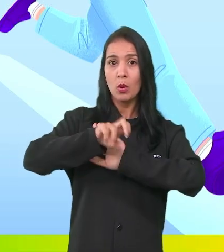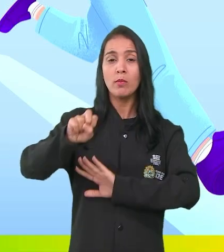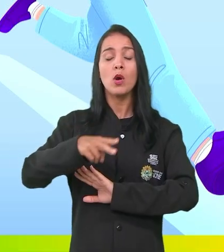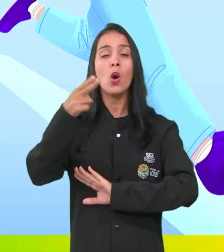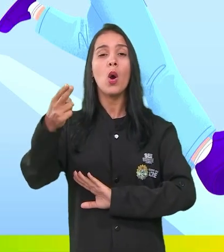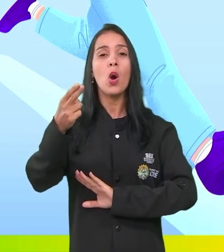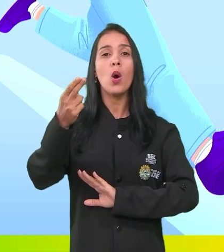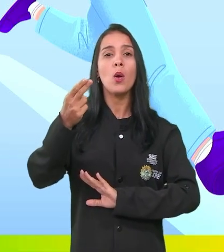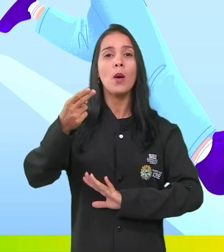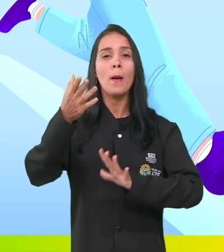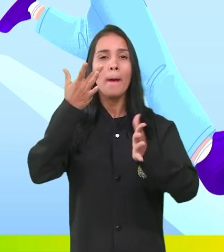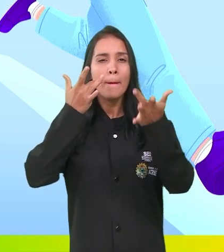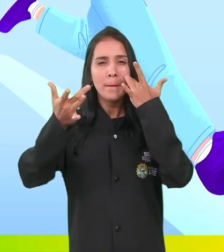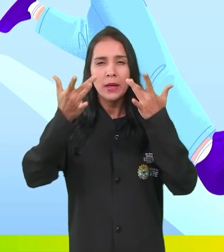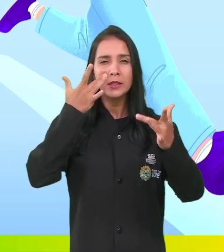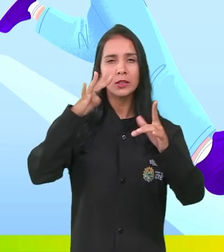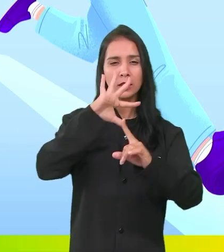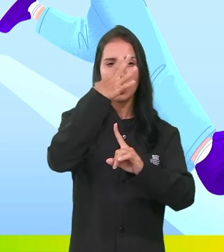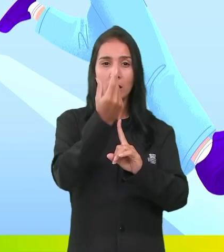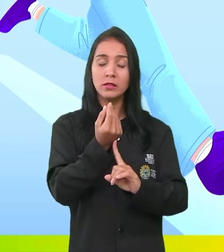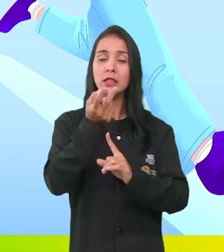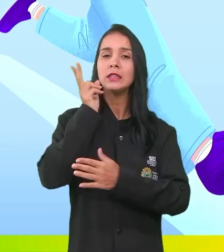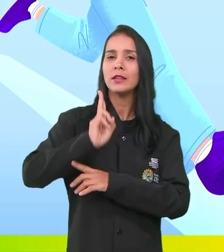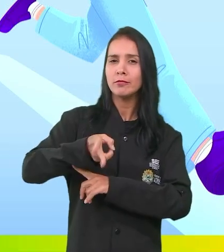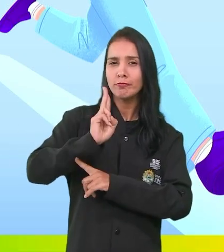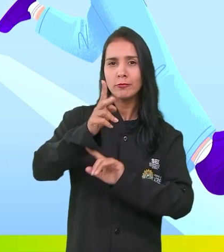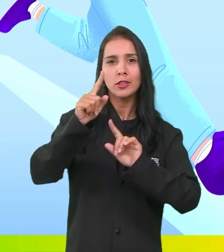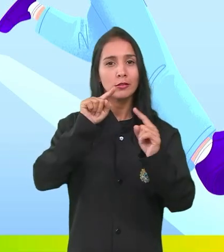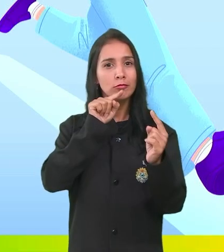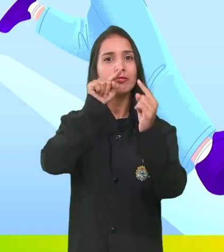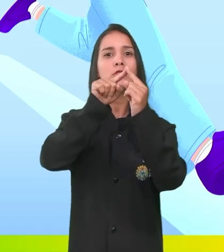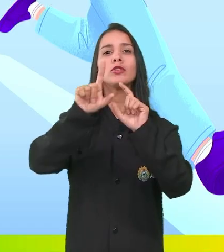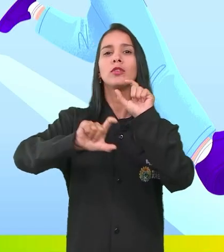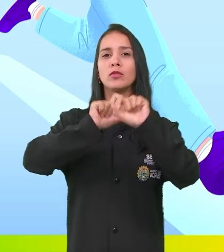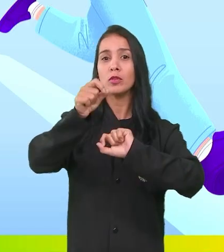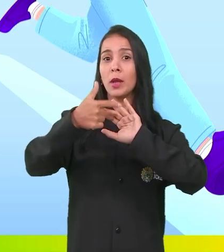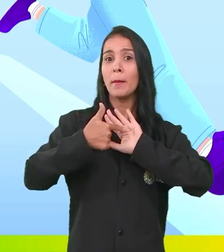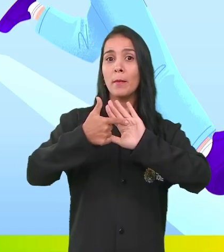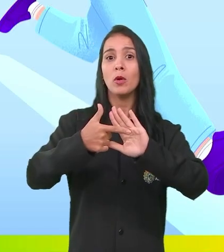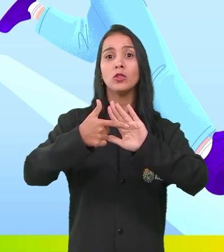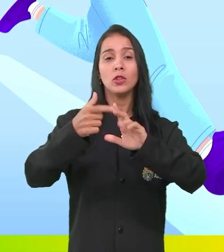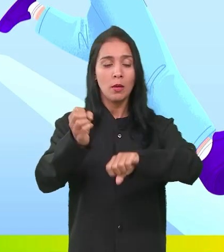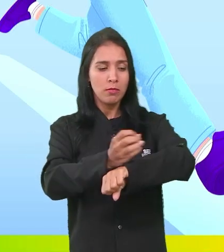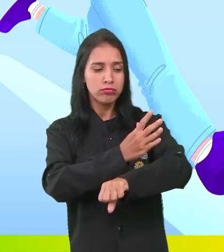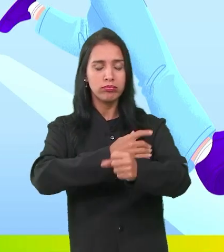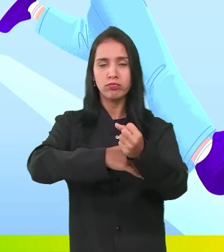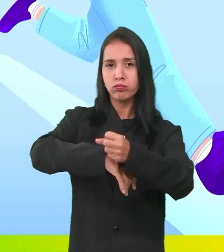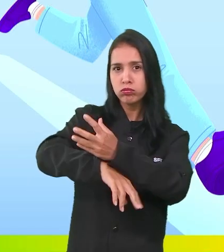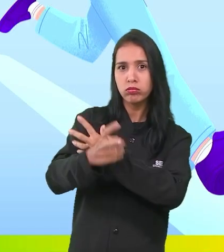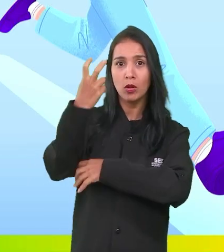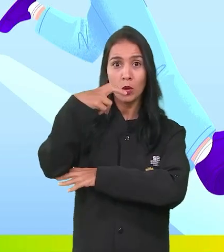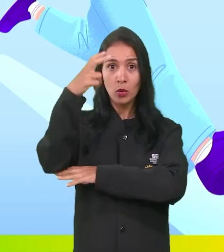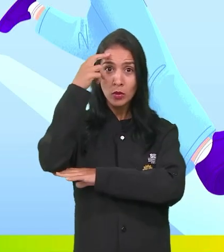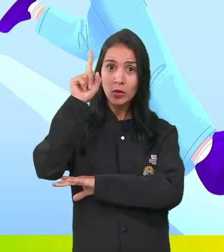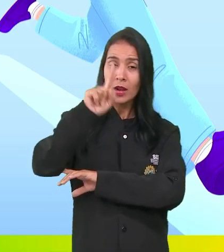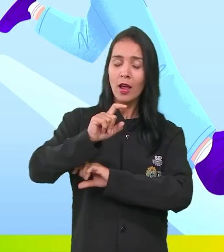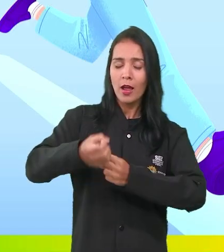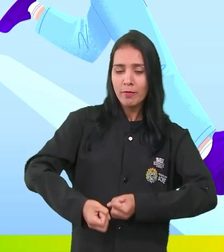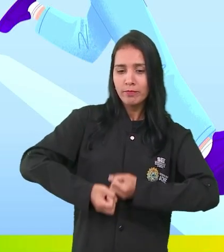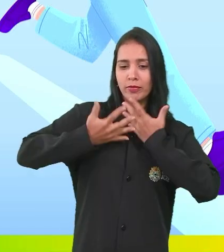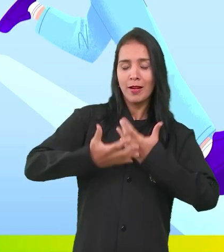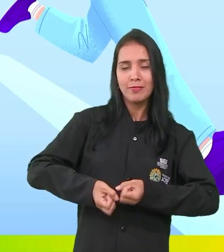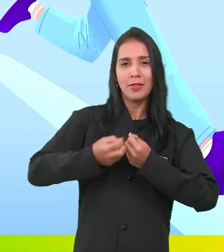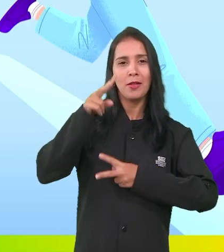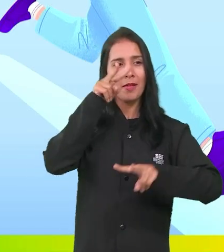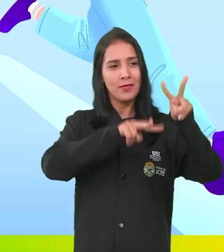revela emoções, intenções e culturas. É a manifestação visível da nossa essência